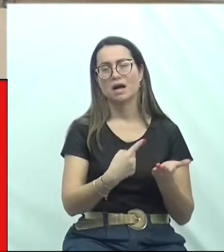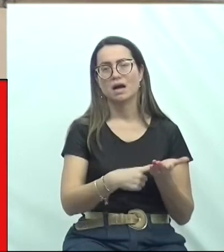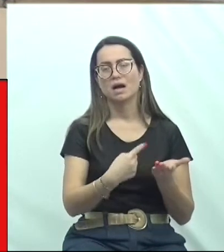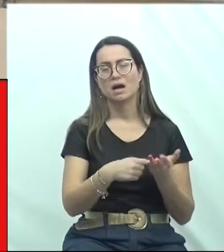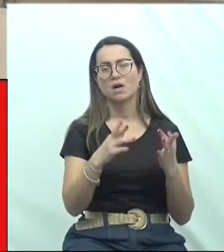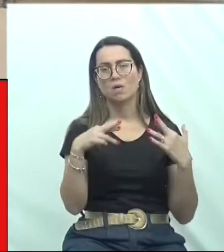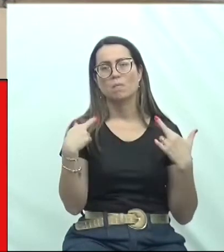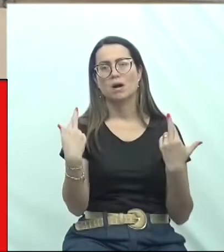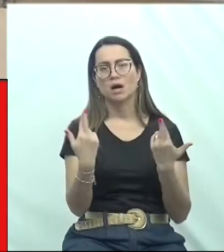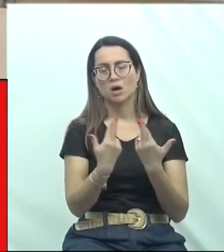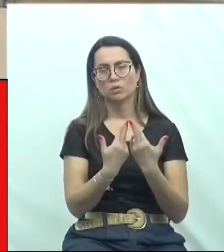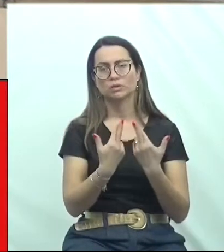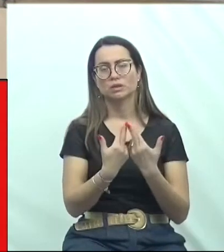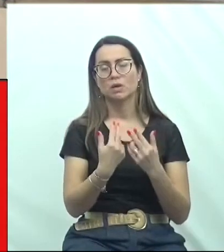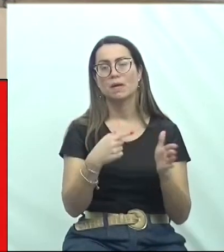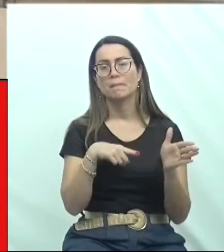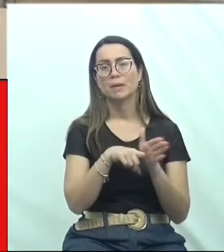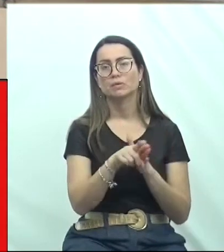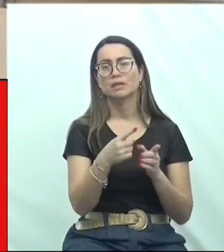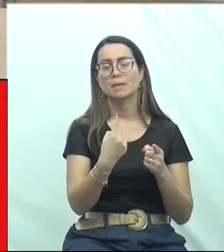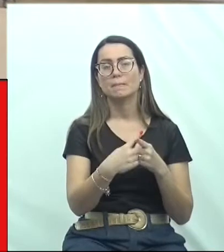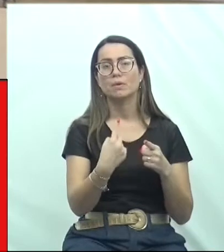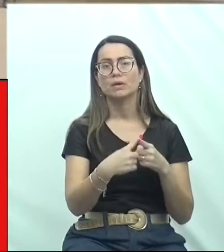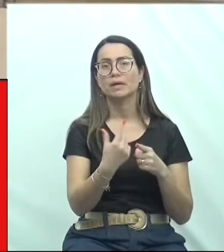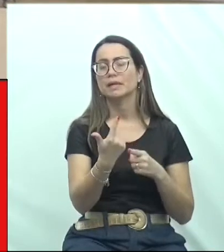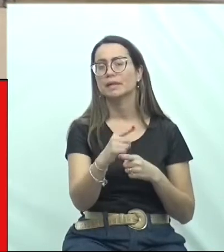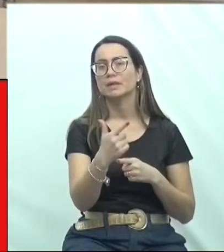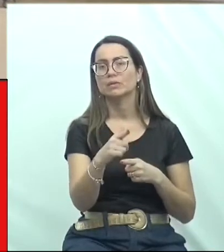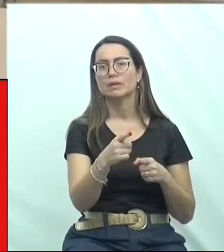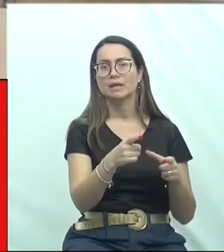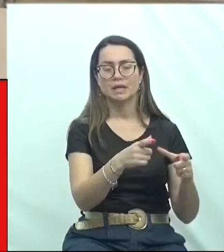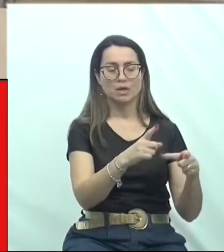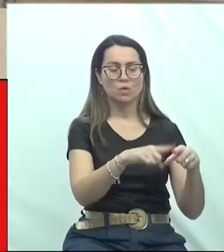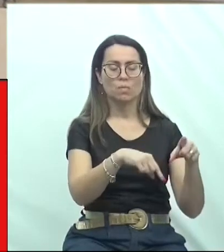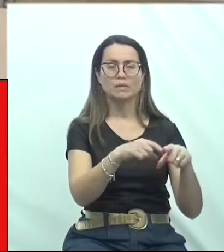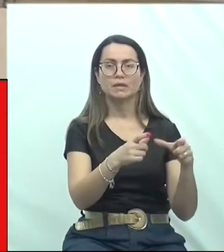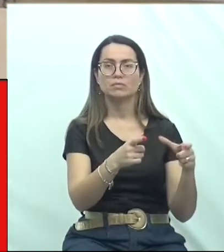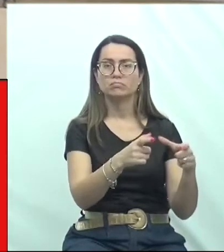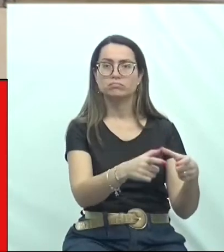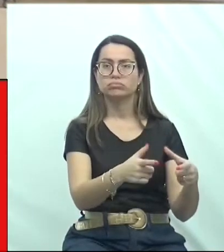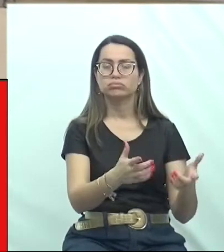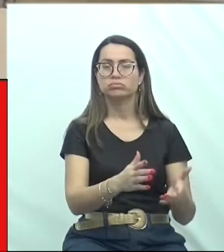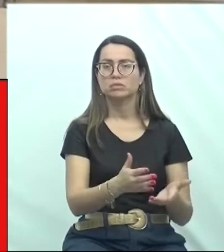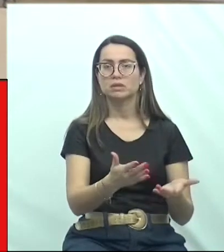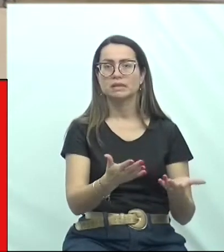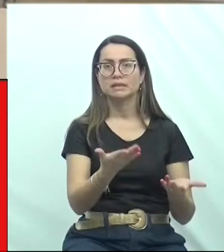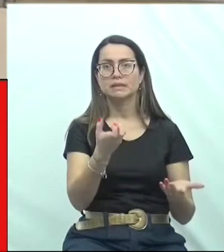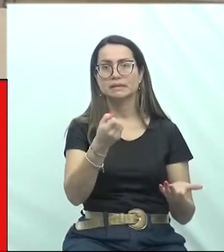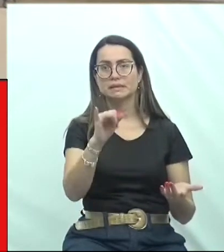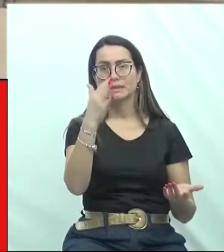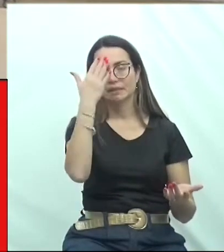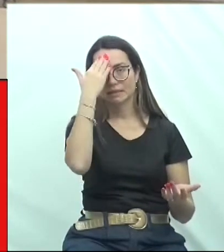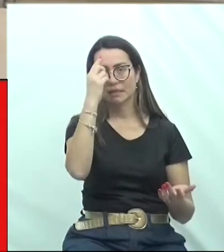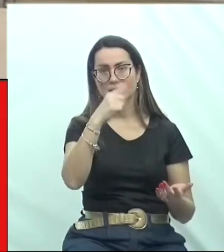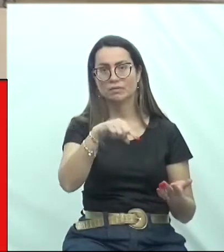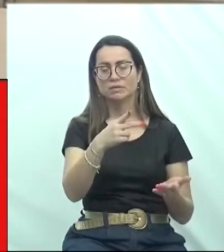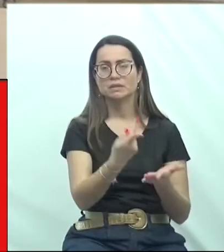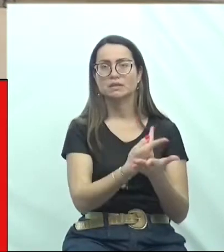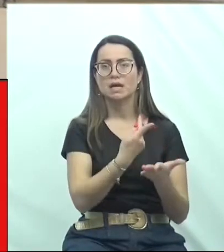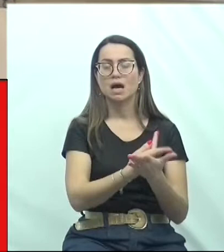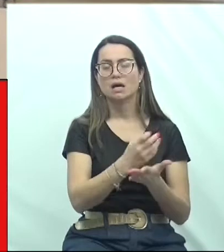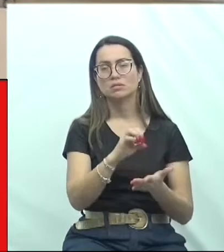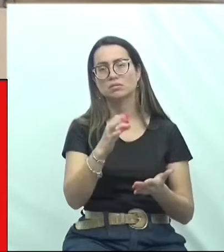porquê da não instalação desses supressores, e caso a gente entenda que vocês estão errados ou que vocês estão certos, a gente